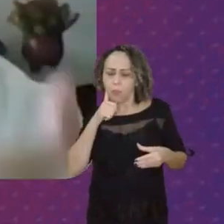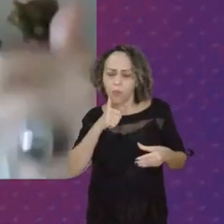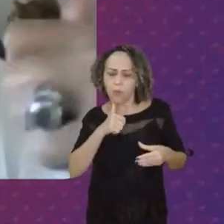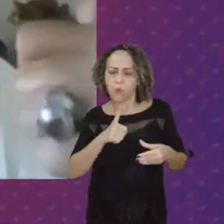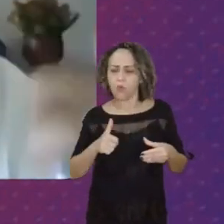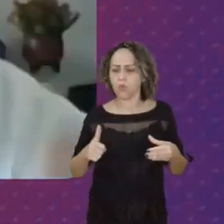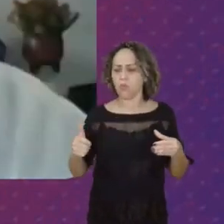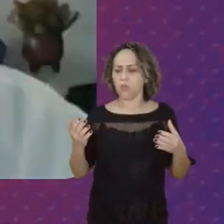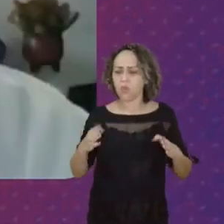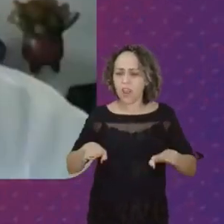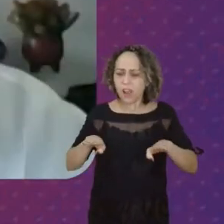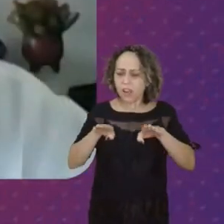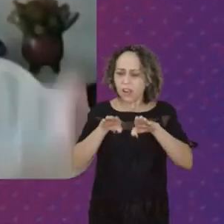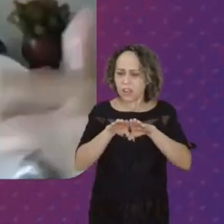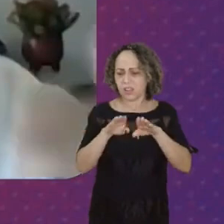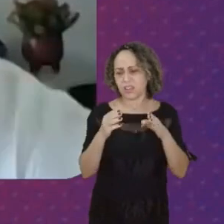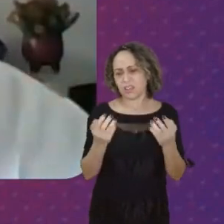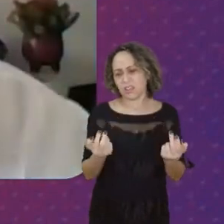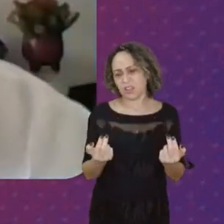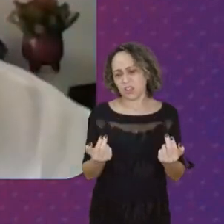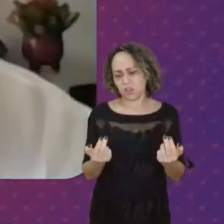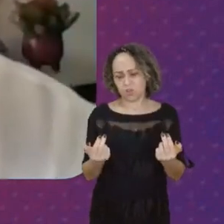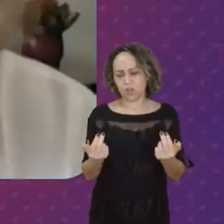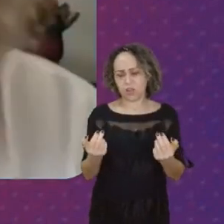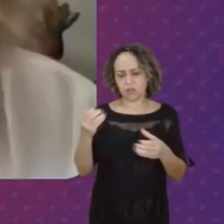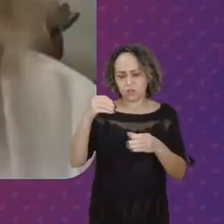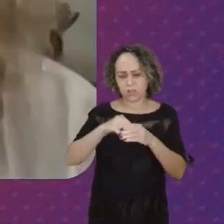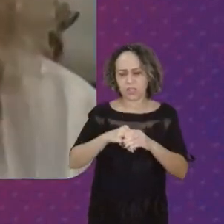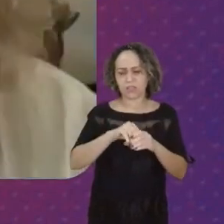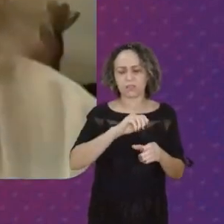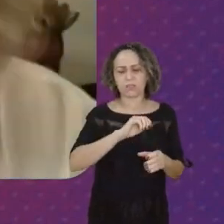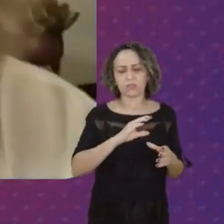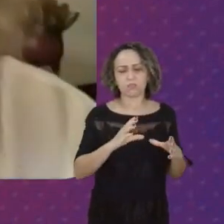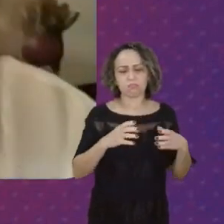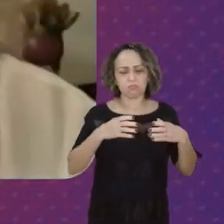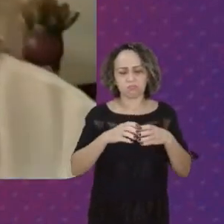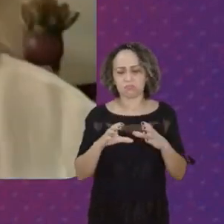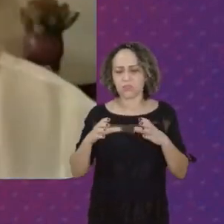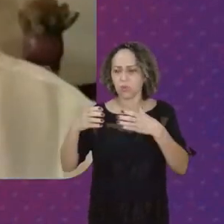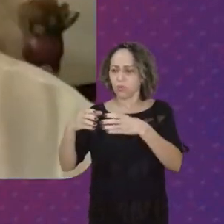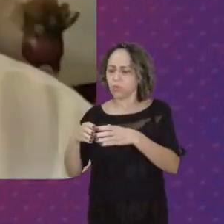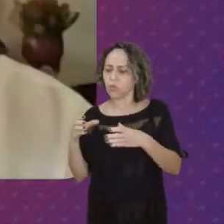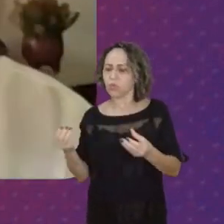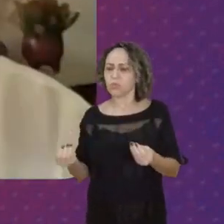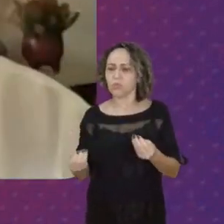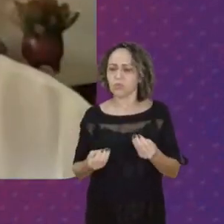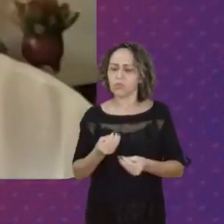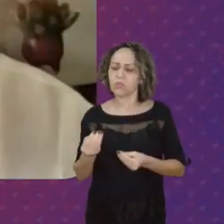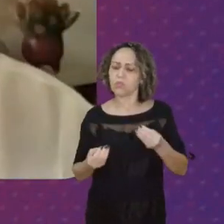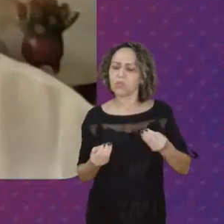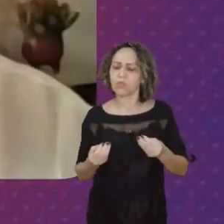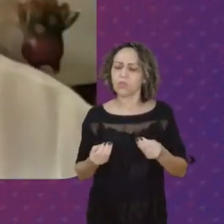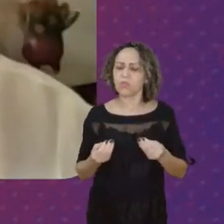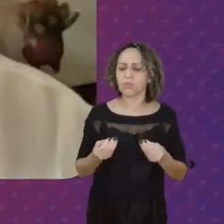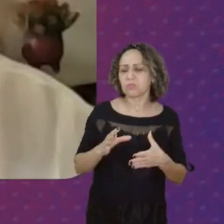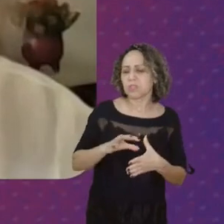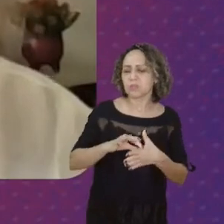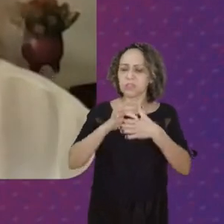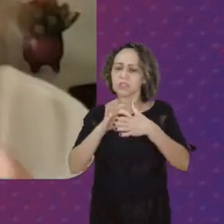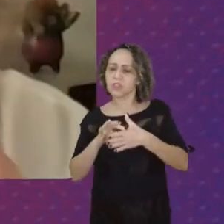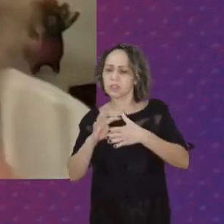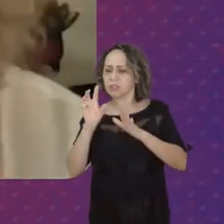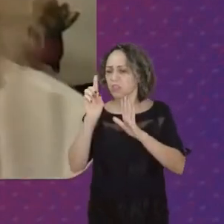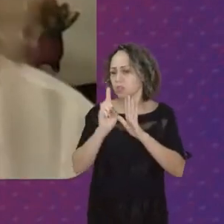direções, delegações, comissões e nos cargos com função específica de